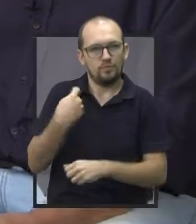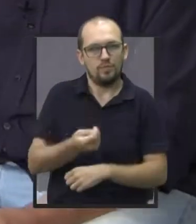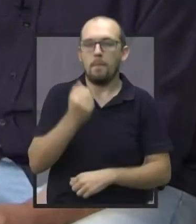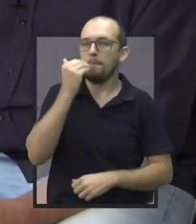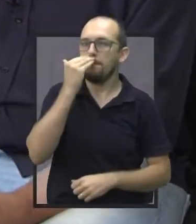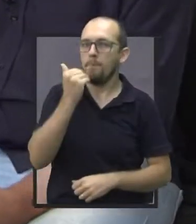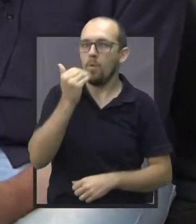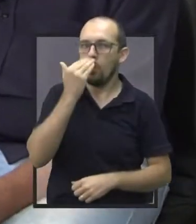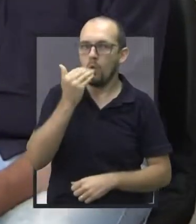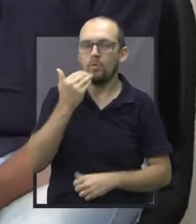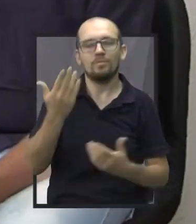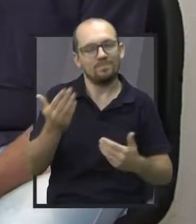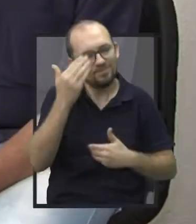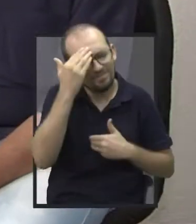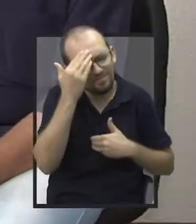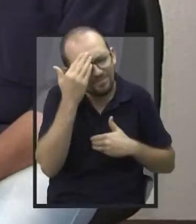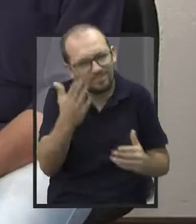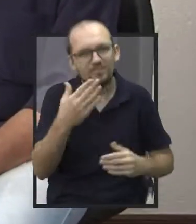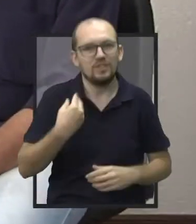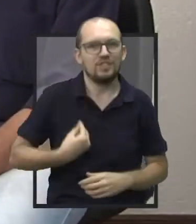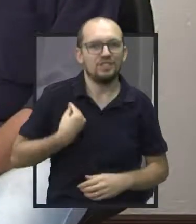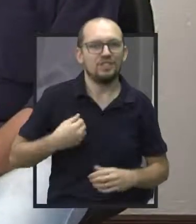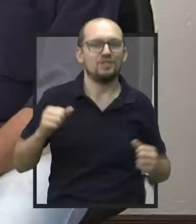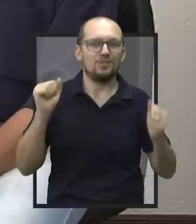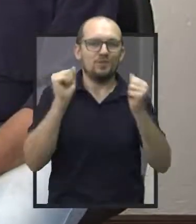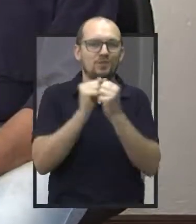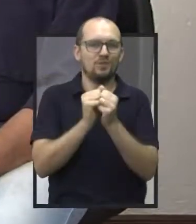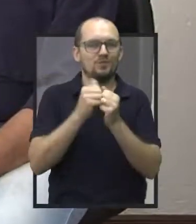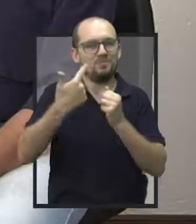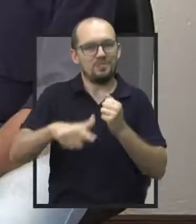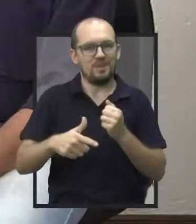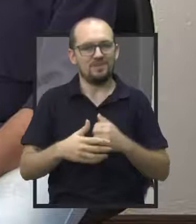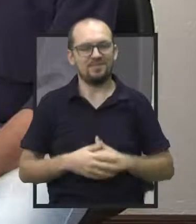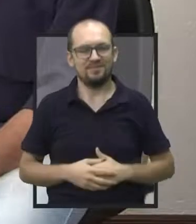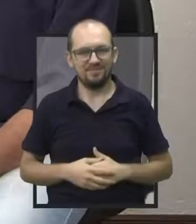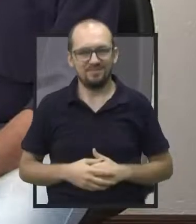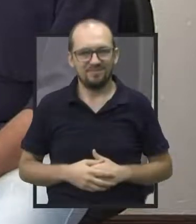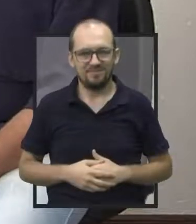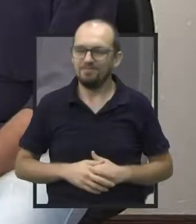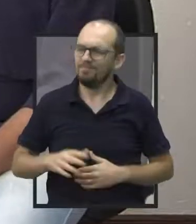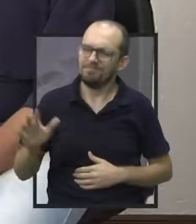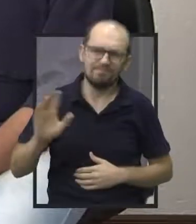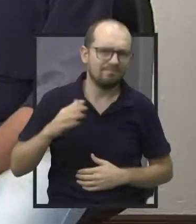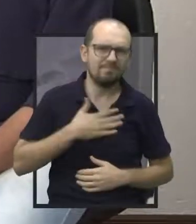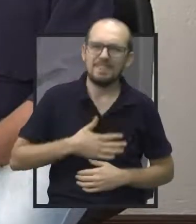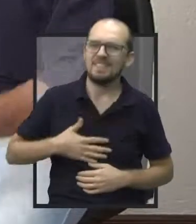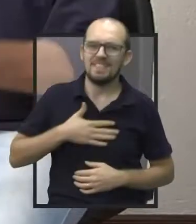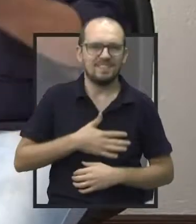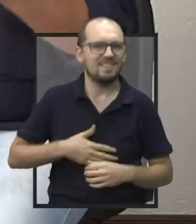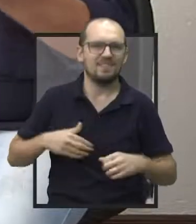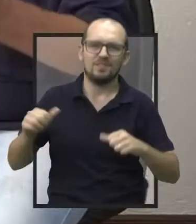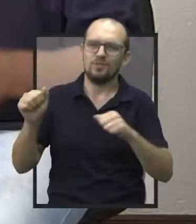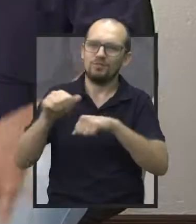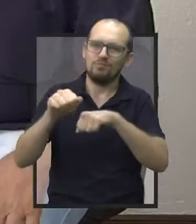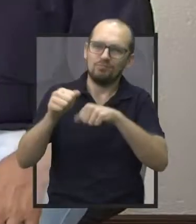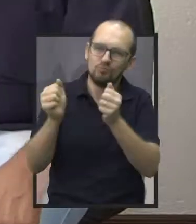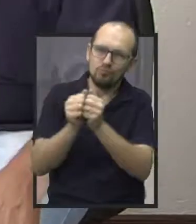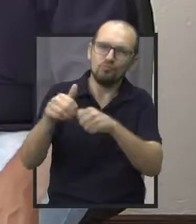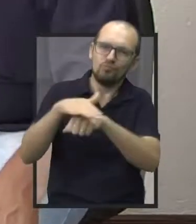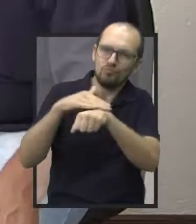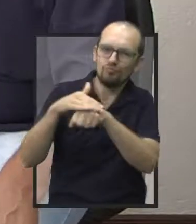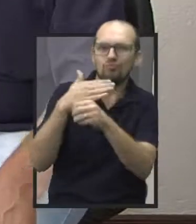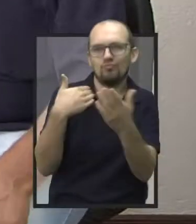carlos burgo presidente obrigado por receber a nossa equipe mais esta edição viu sempre o brasil está falando com vocês e com nossos